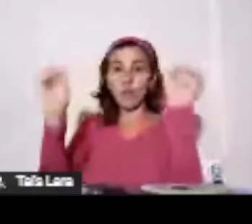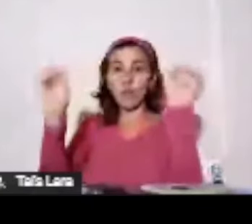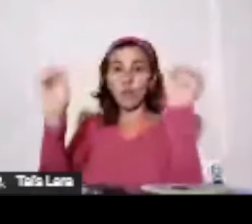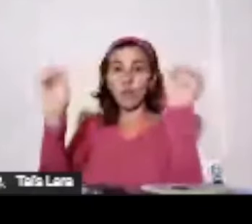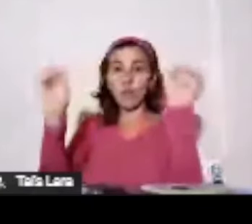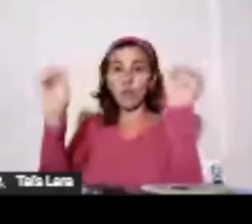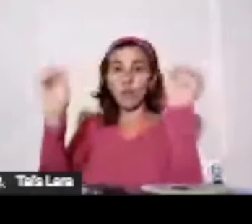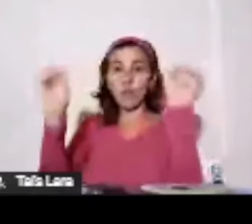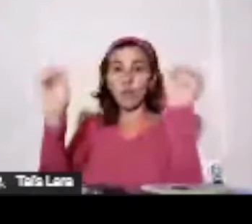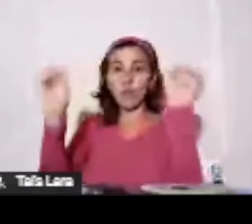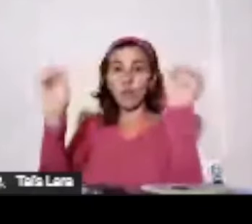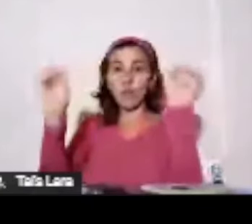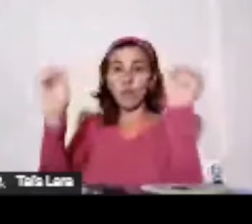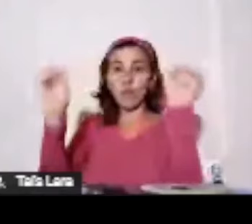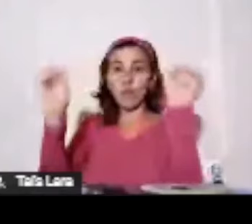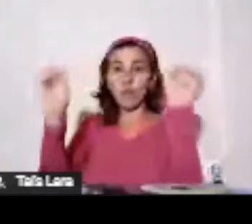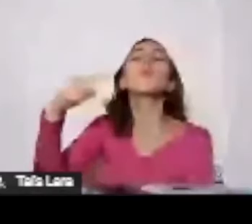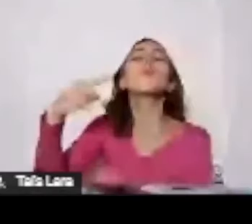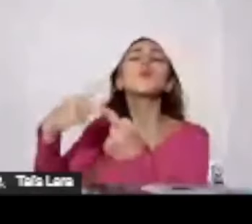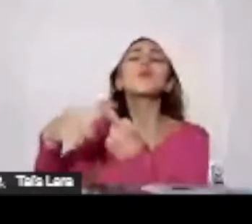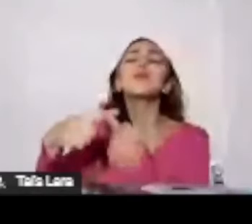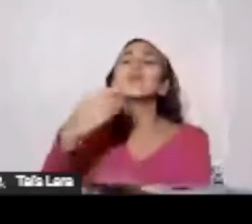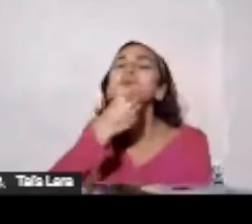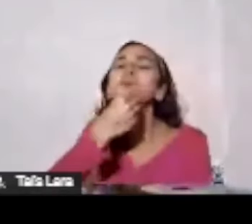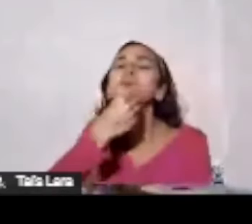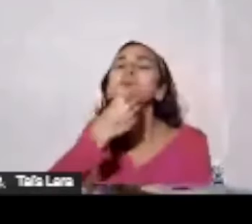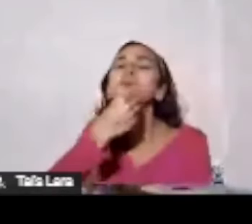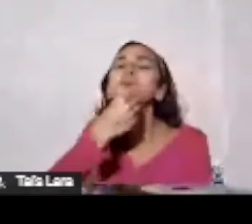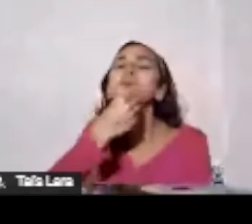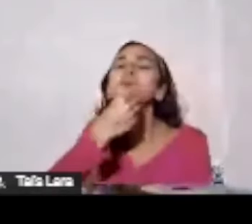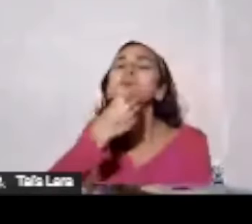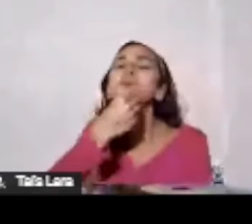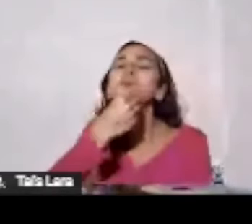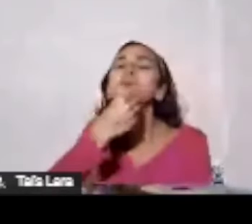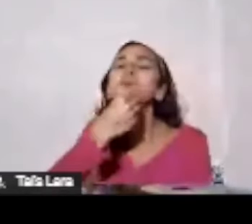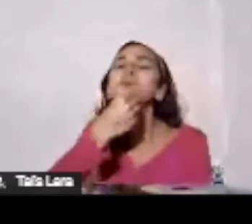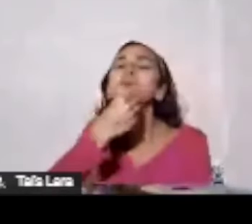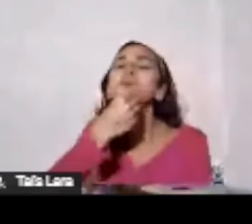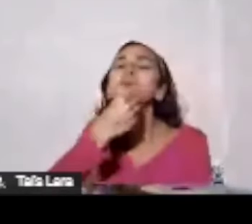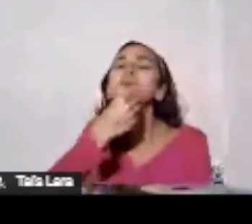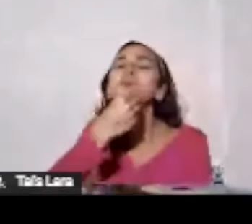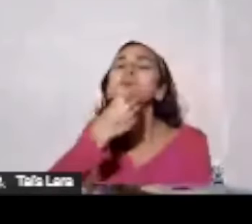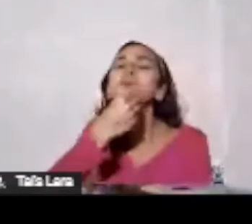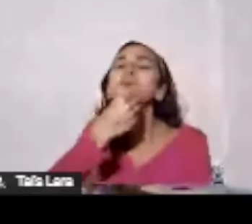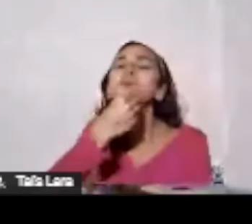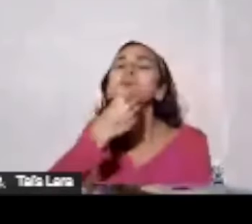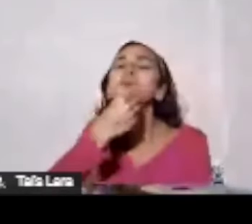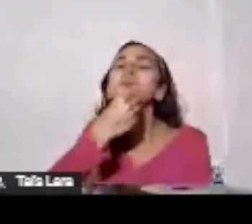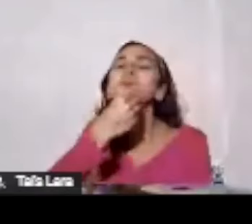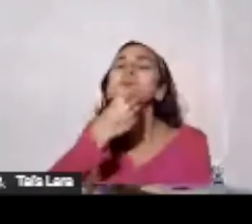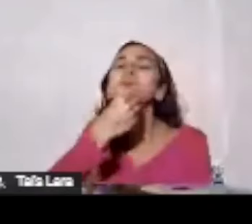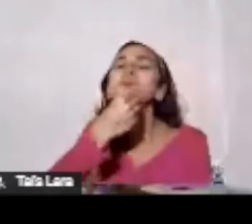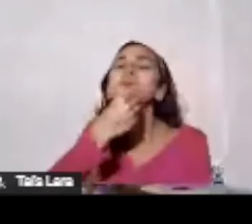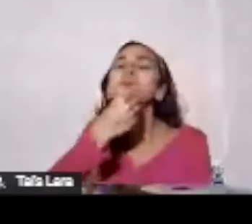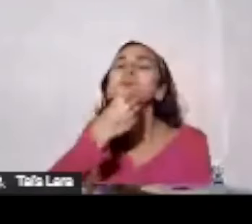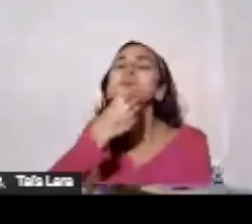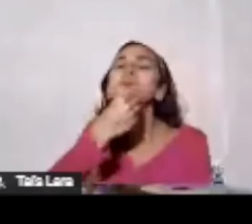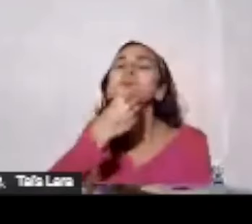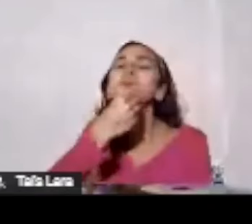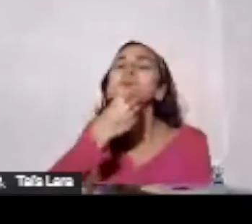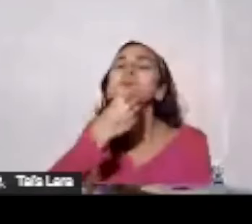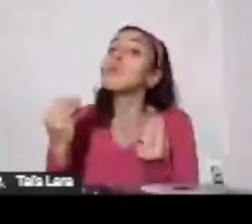Passos, no Rio Grande do Sul, em 2014, tendo por suspeitos do crime o pai e a madrasta.